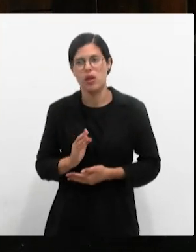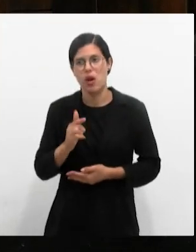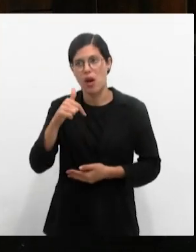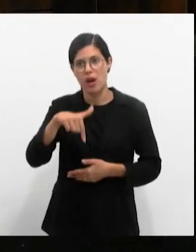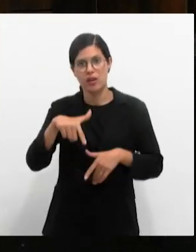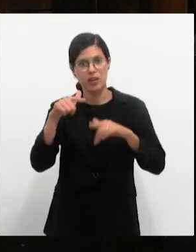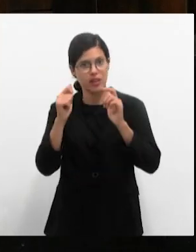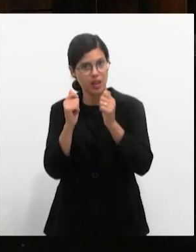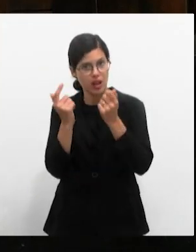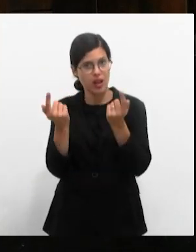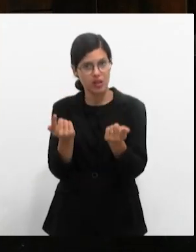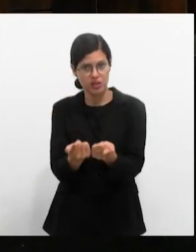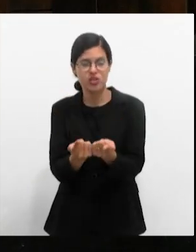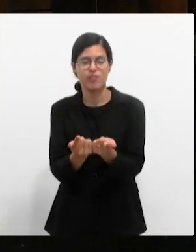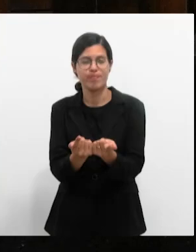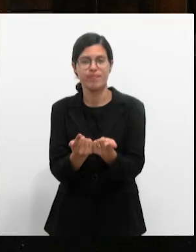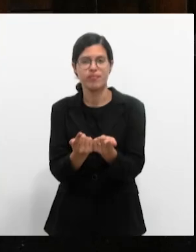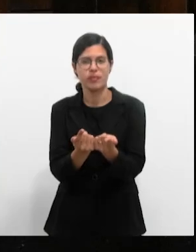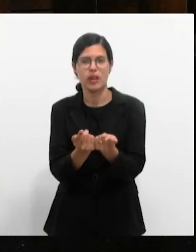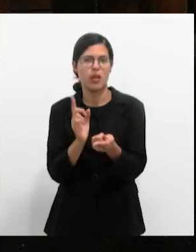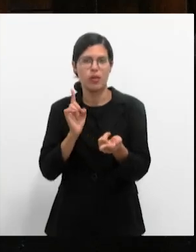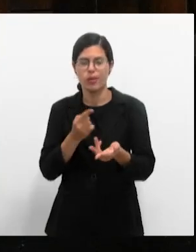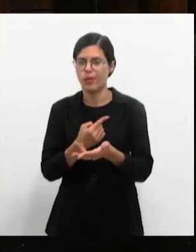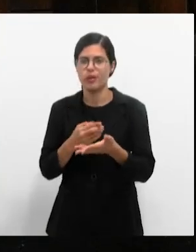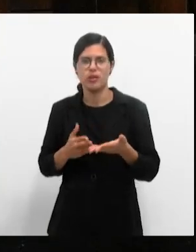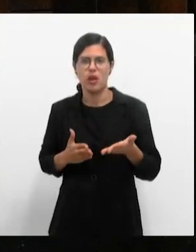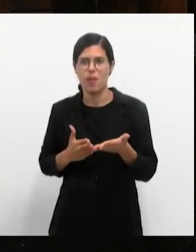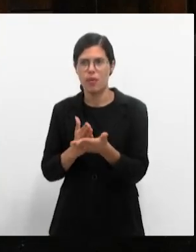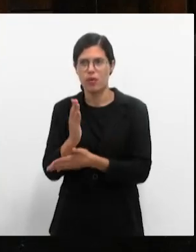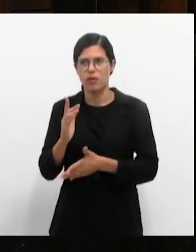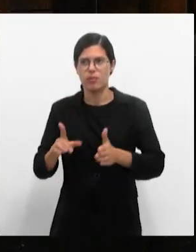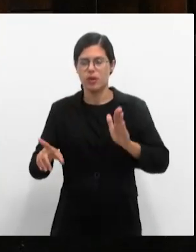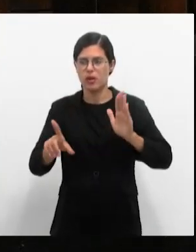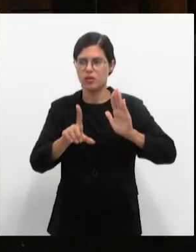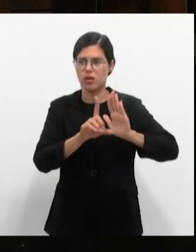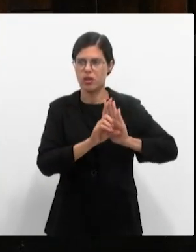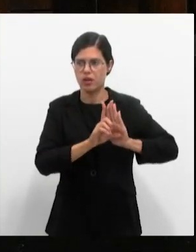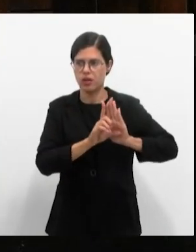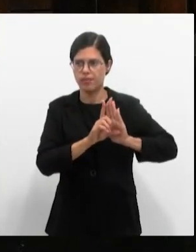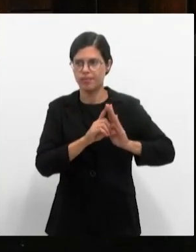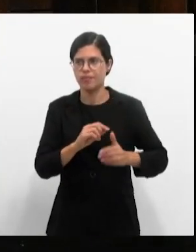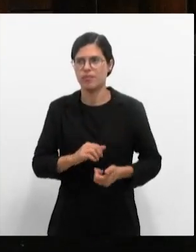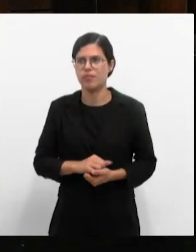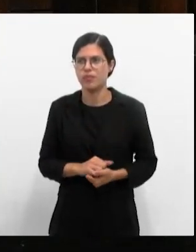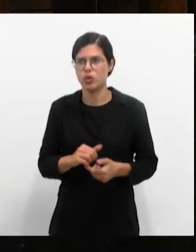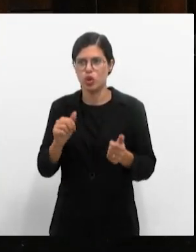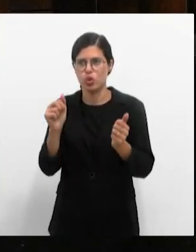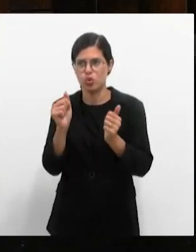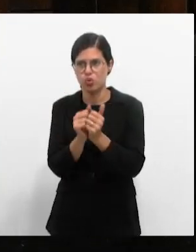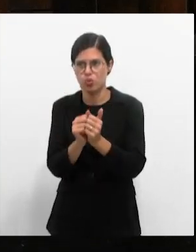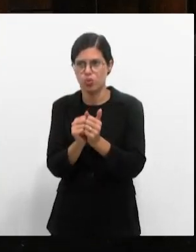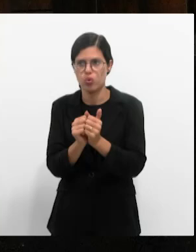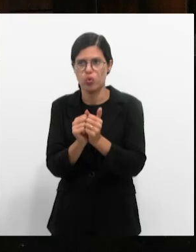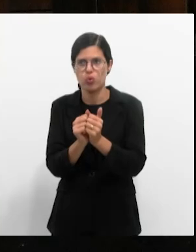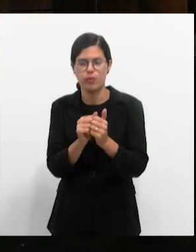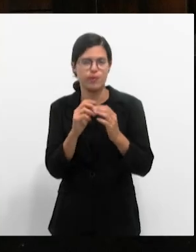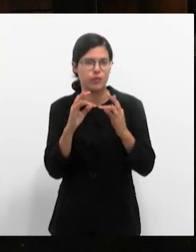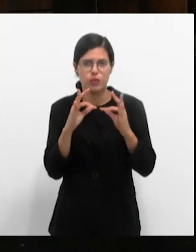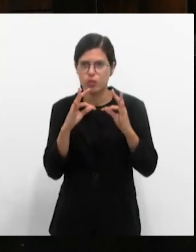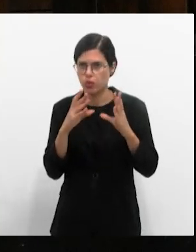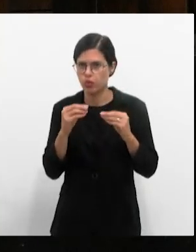nessa Casa Legislativa. Nós aprovamos essa lei em conjunto, em unanimidade,